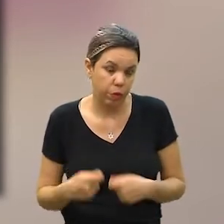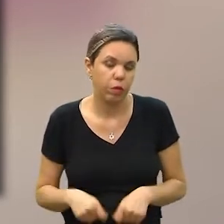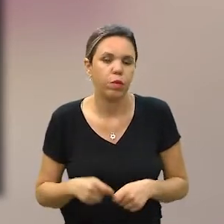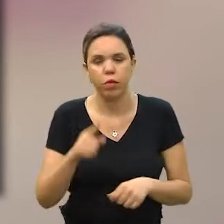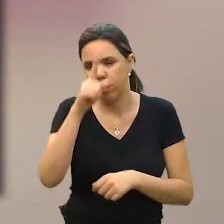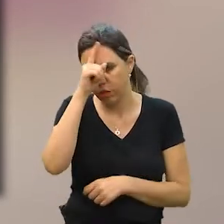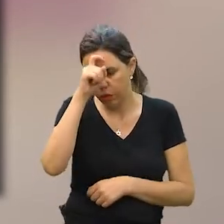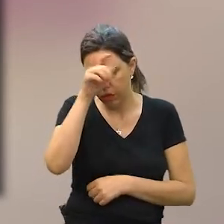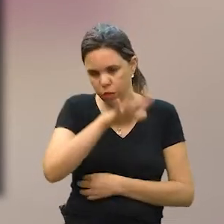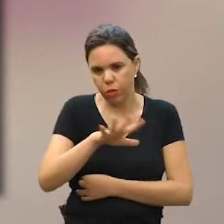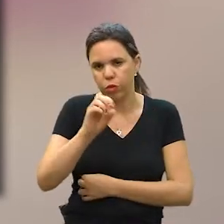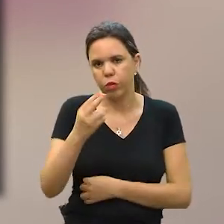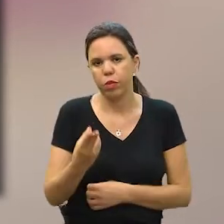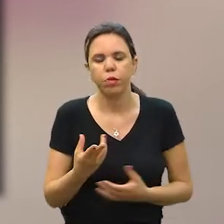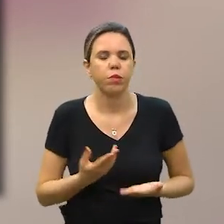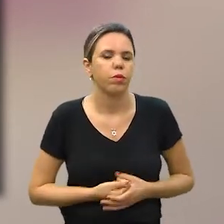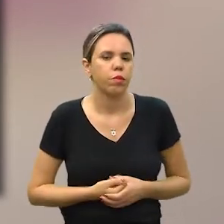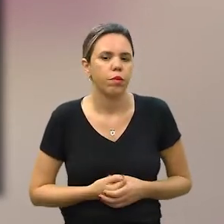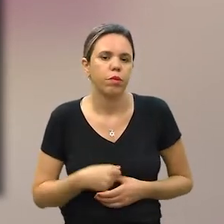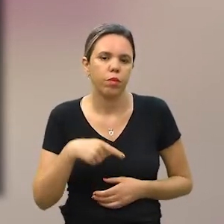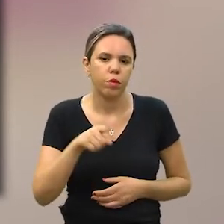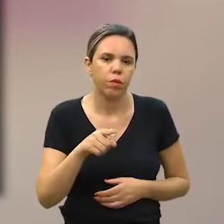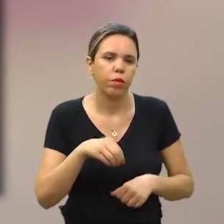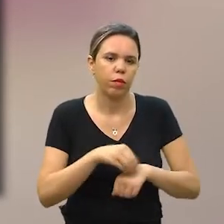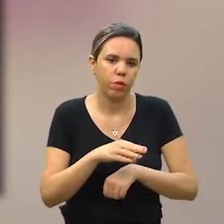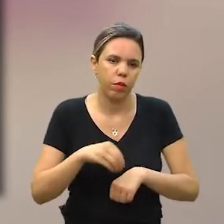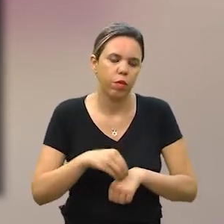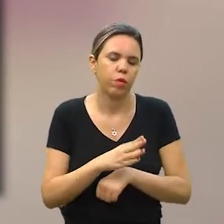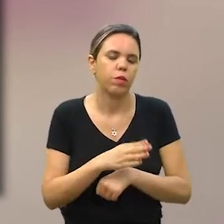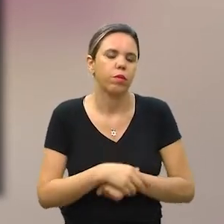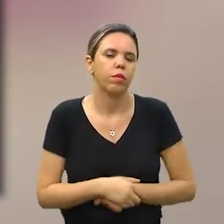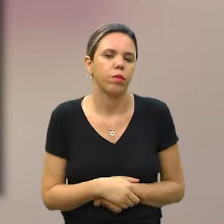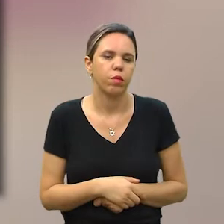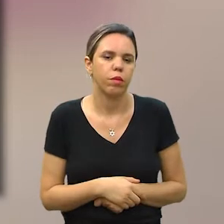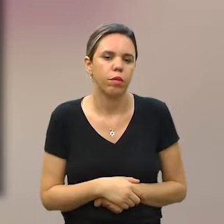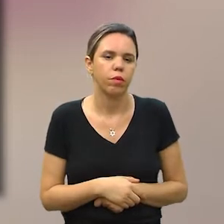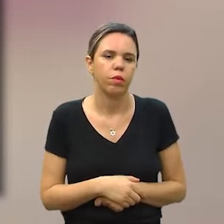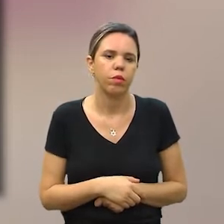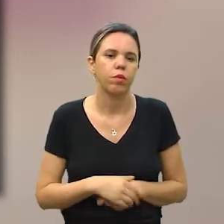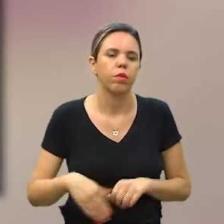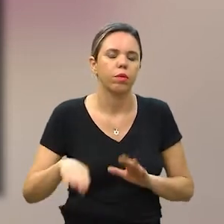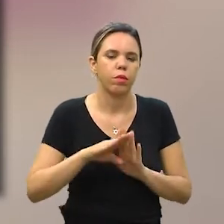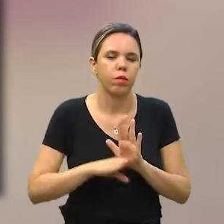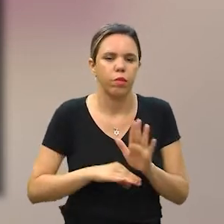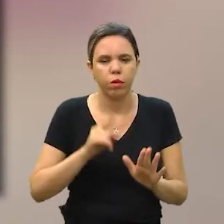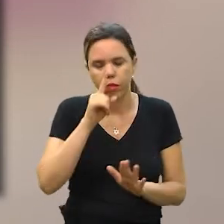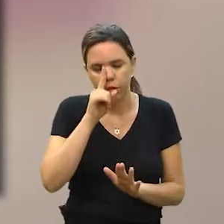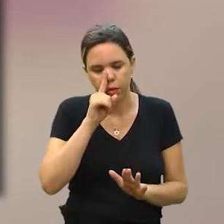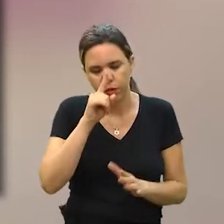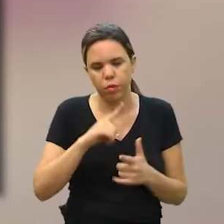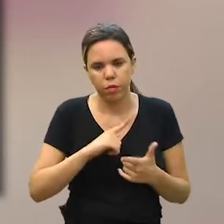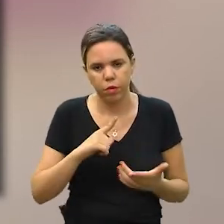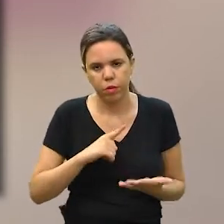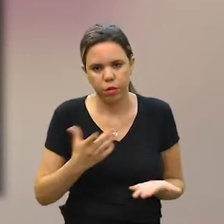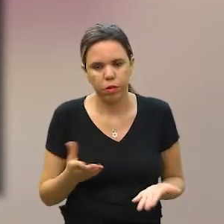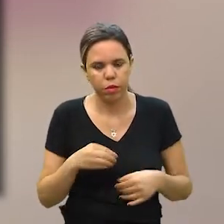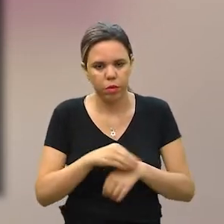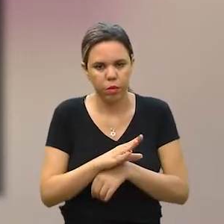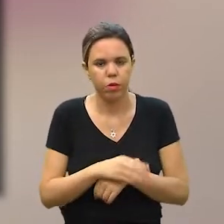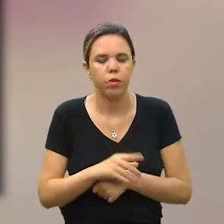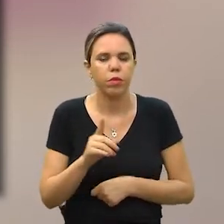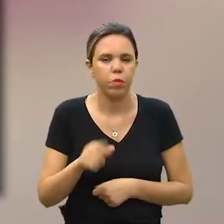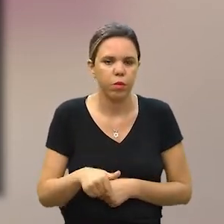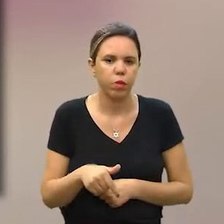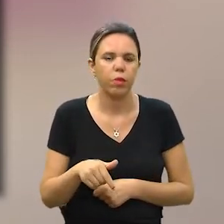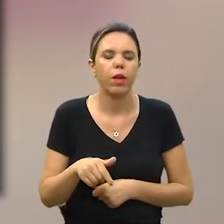ficar hospitalizada, ou seja, quando você indica, ela preenche critério de risco para ter trombose, você indica,